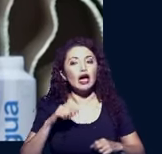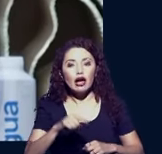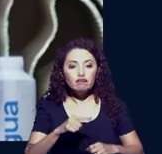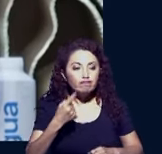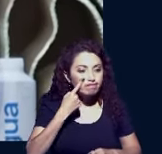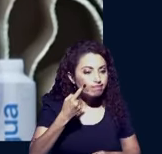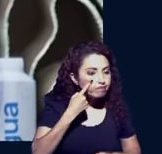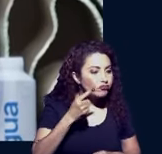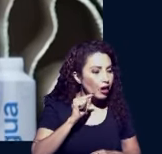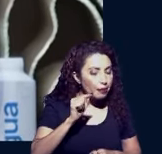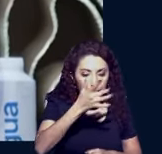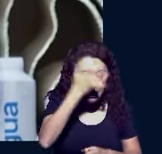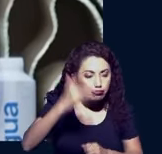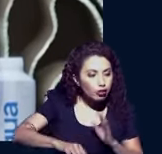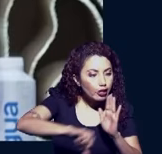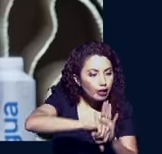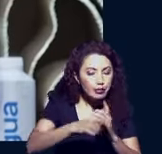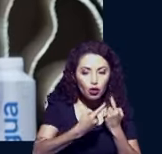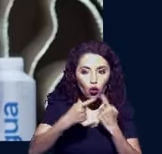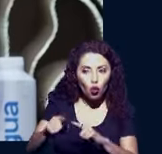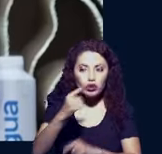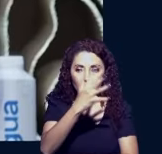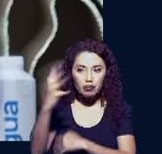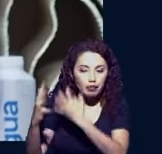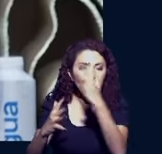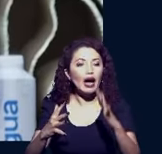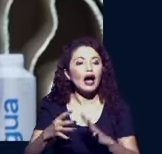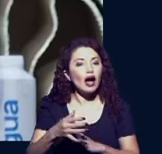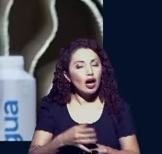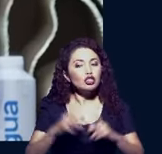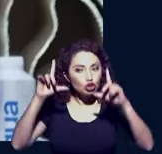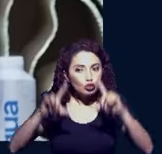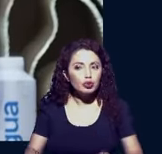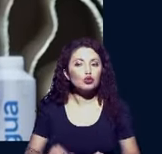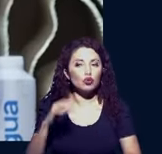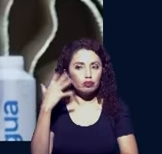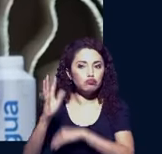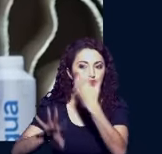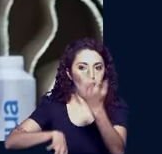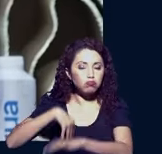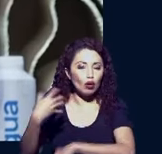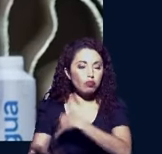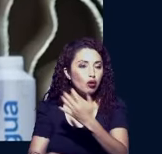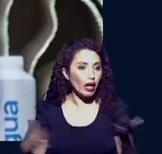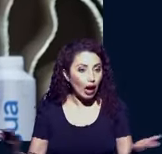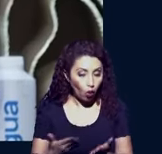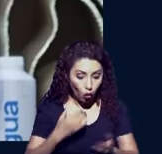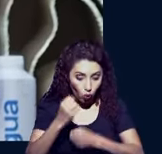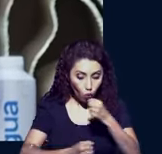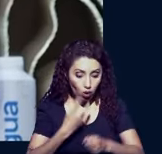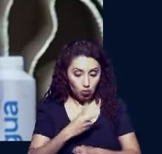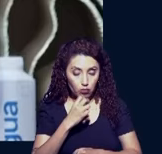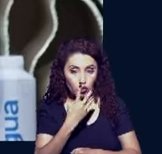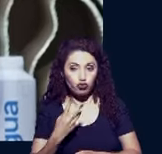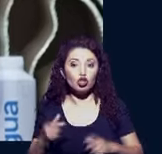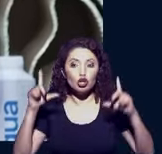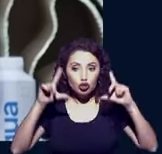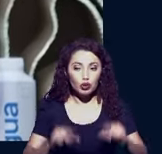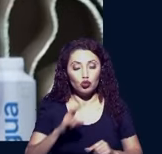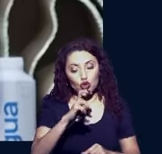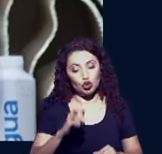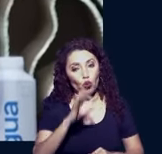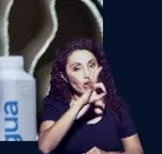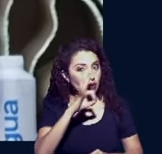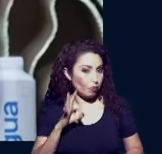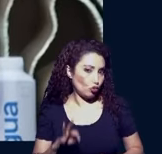ambiental diminuindo os níveis de desmatamento e este ano particularmente o Brasil reduziu em 50% os níveis de desmatamento e